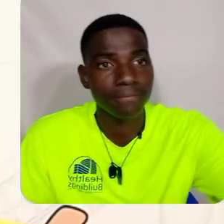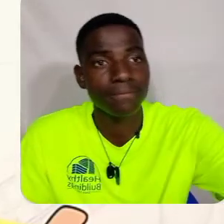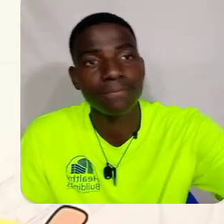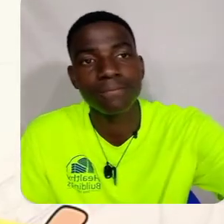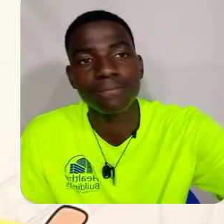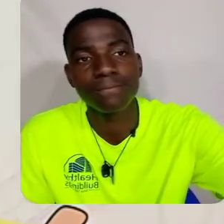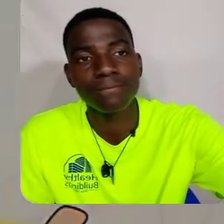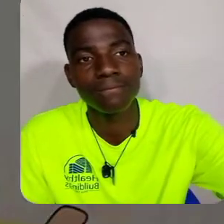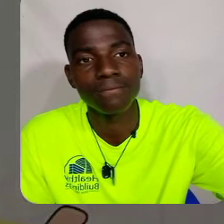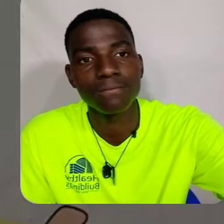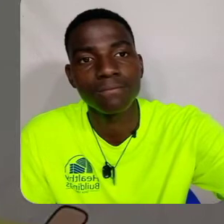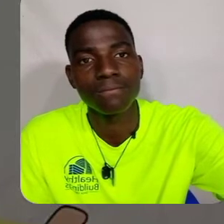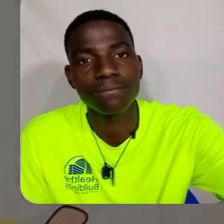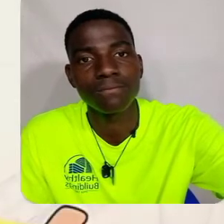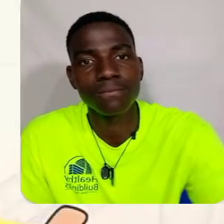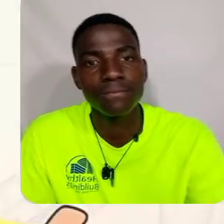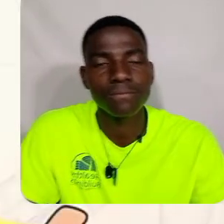né?